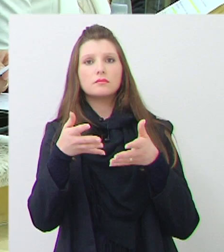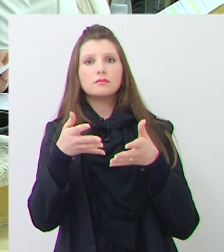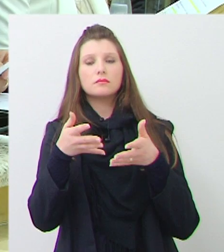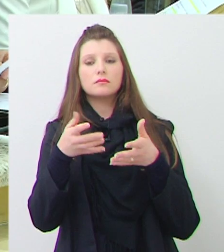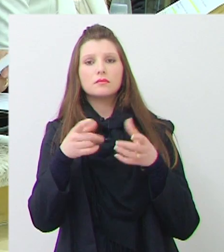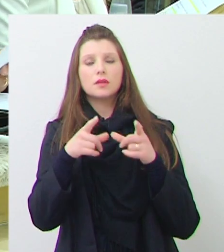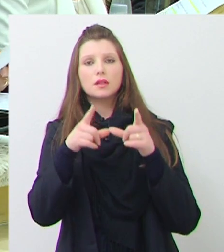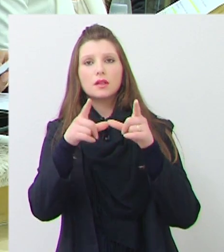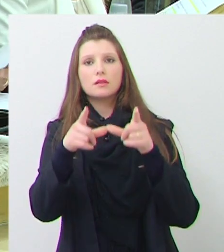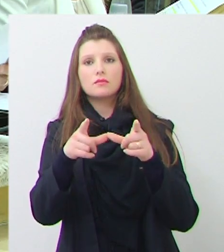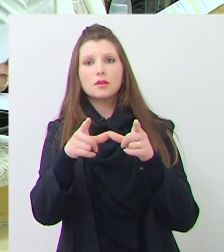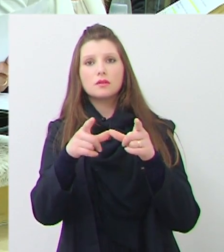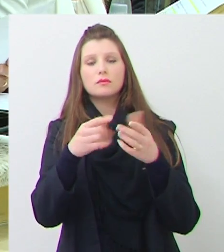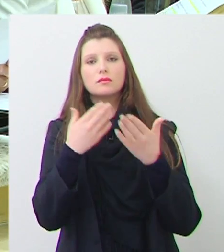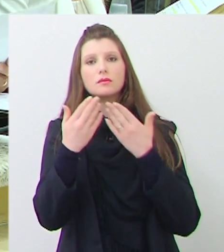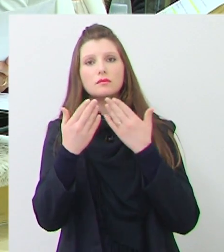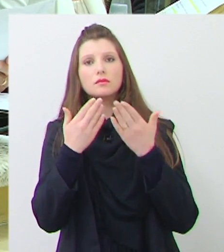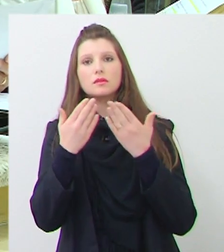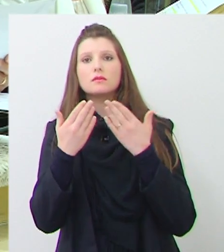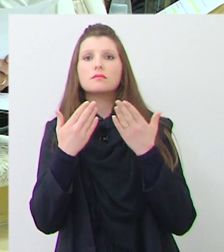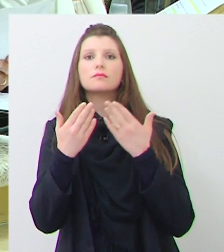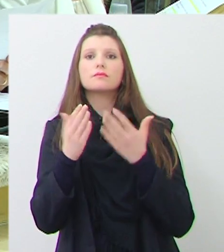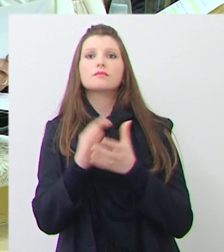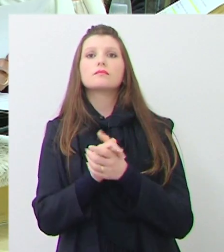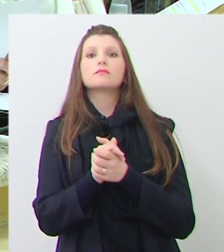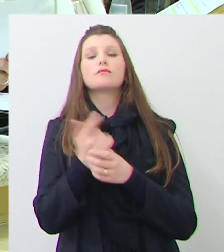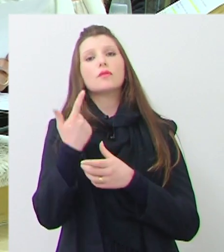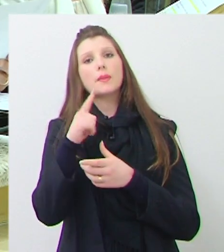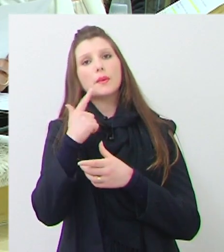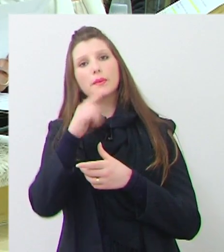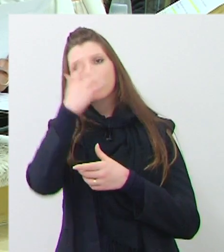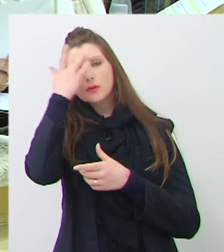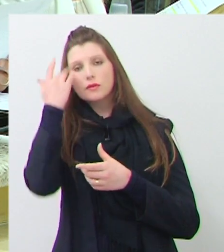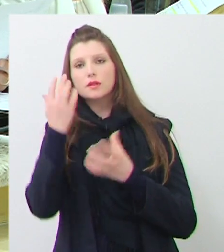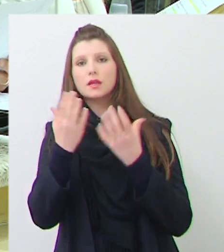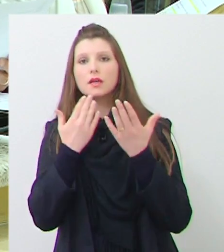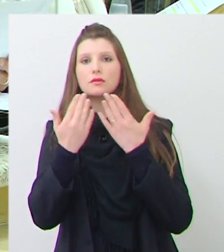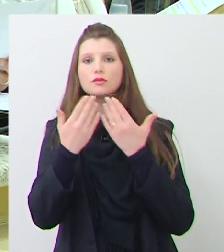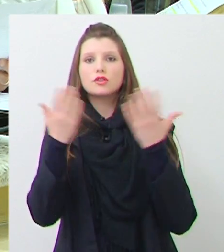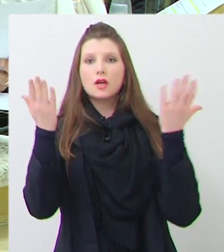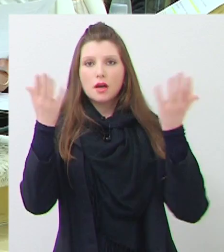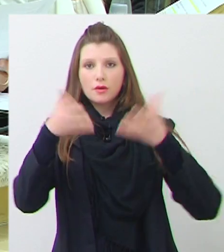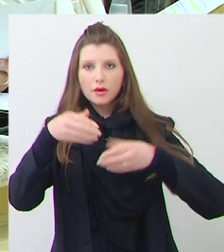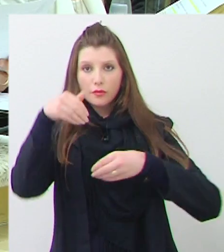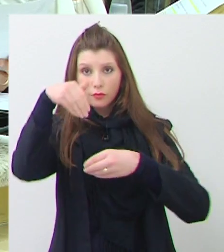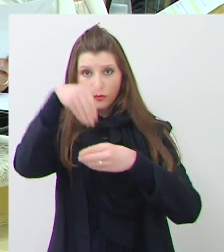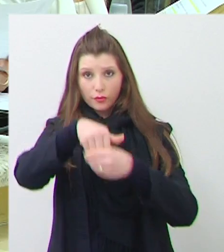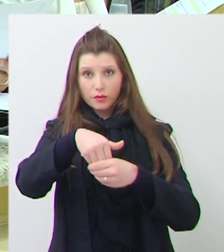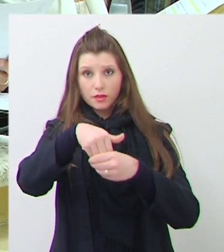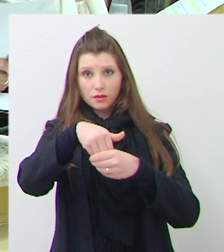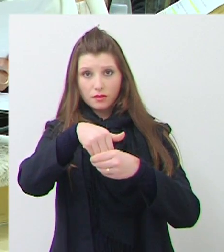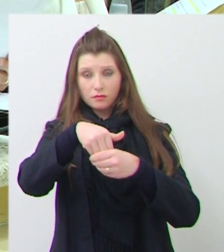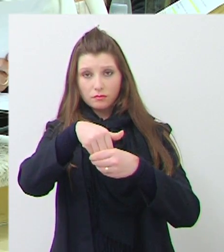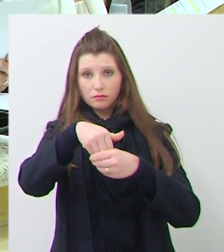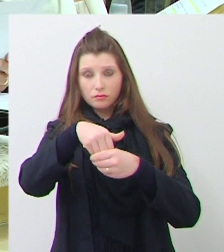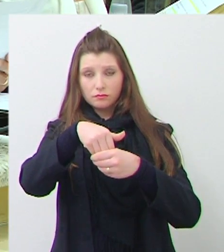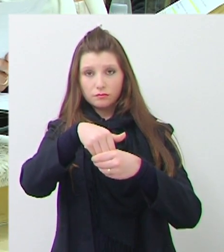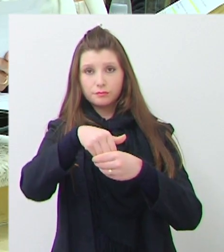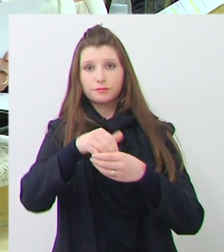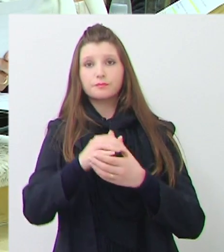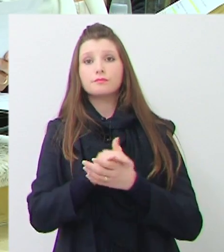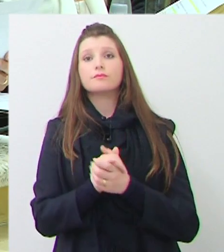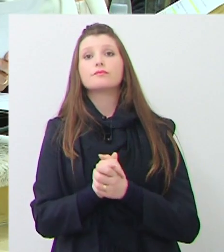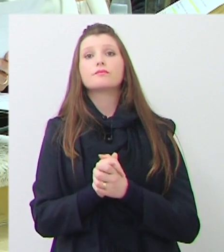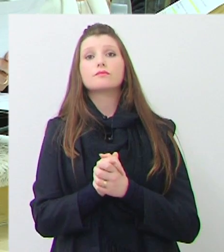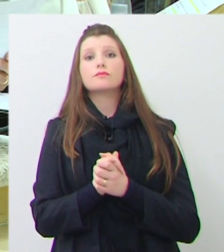O requerimento está em discussão. Não havendo quem queira discutir, em votação. Os favoráveis permaneçam